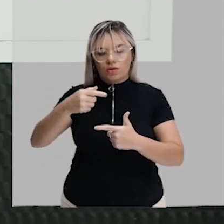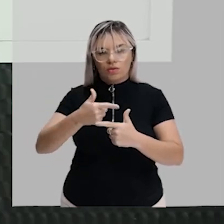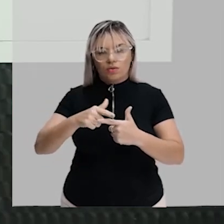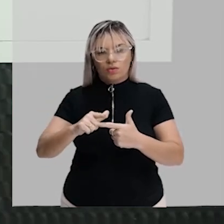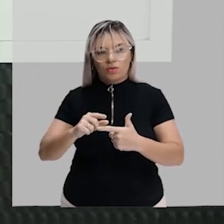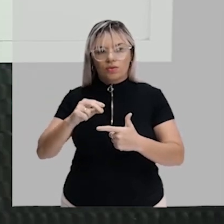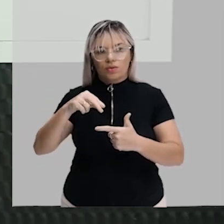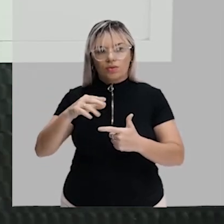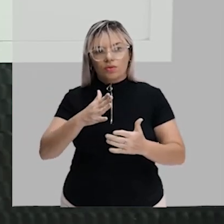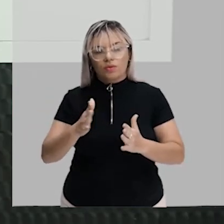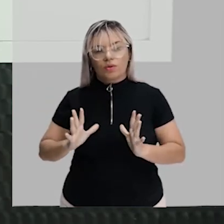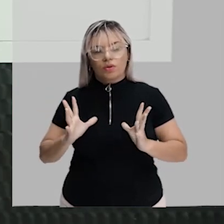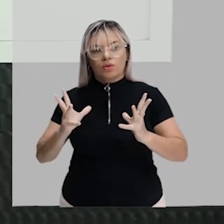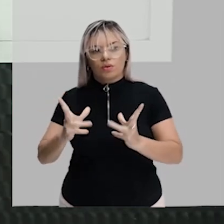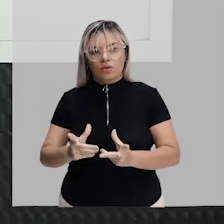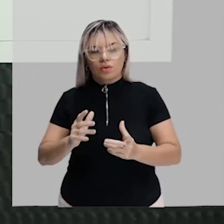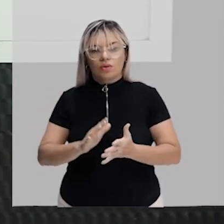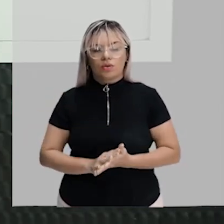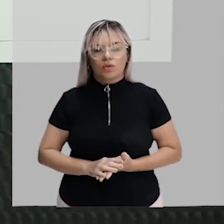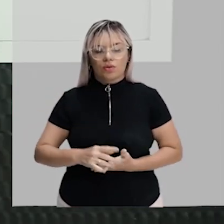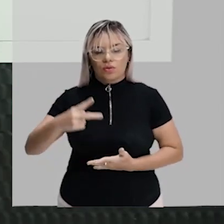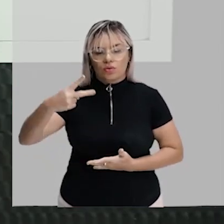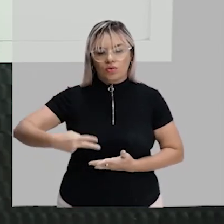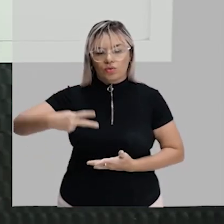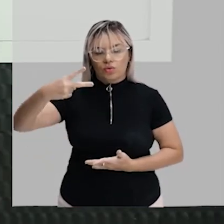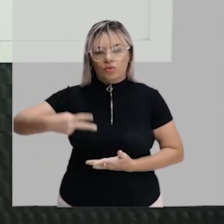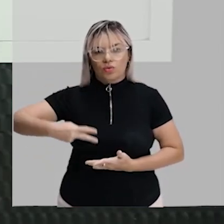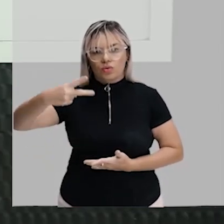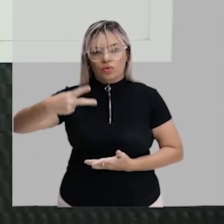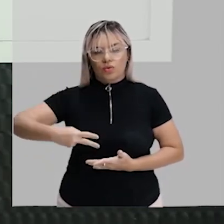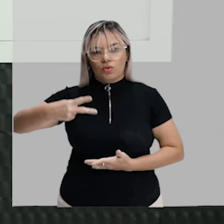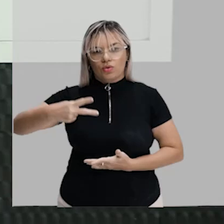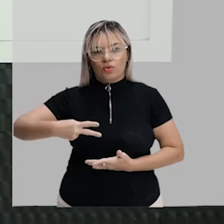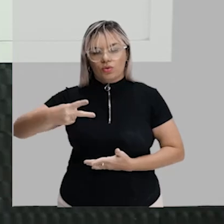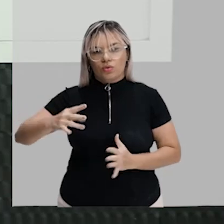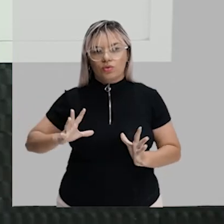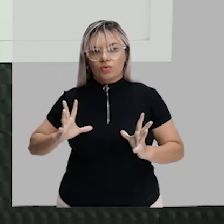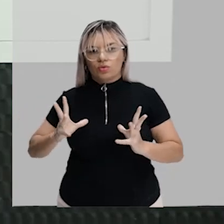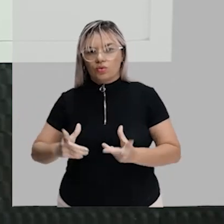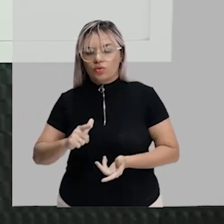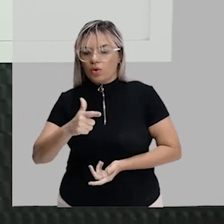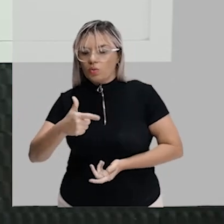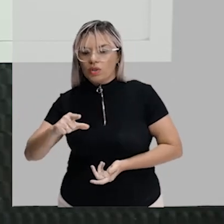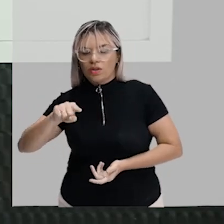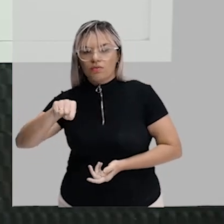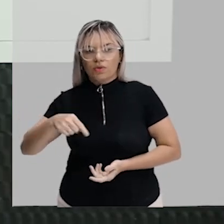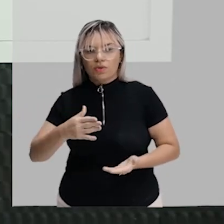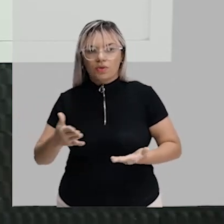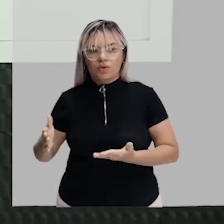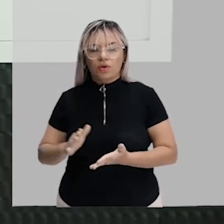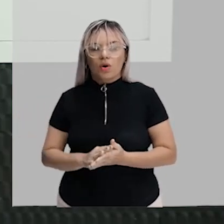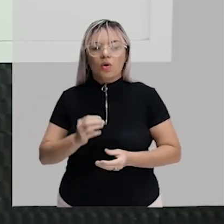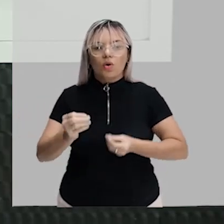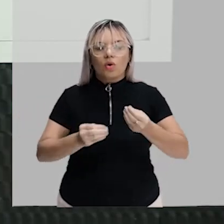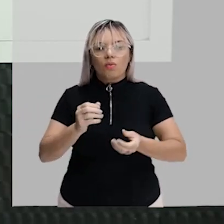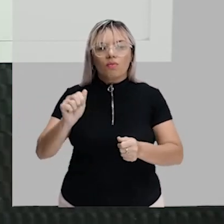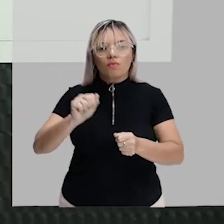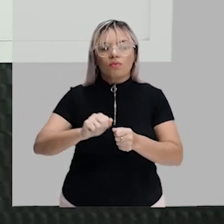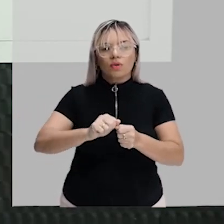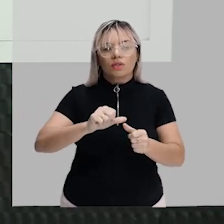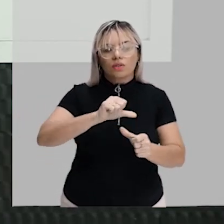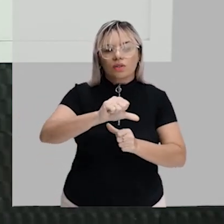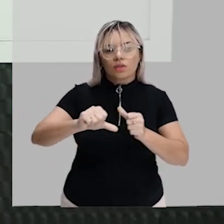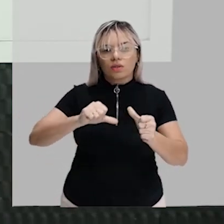você faz? Você tenta transformar os dois em inteiros, né? Então, o que a gente vai fazer aqui? Ora, para eu transformar o 2,4 em um